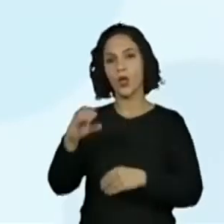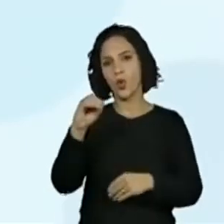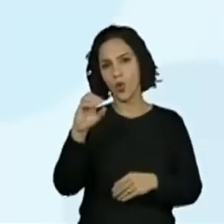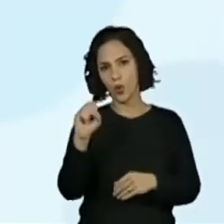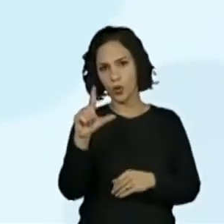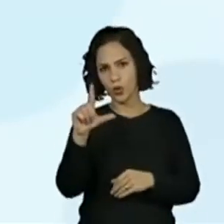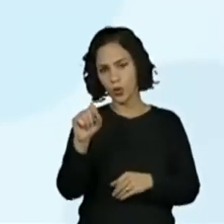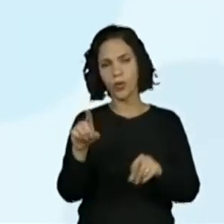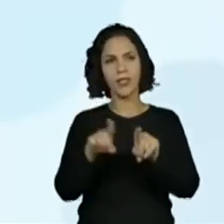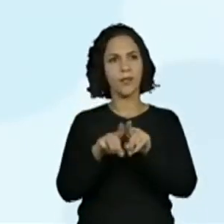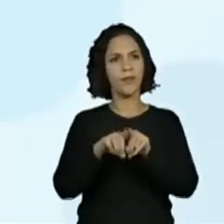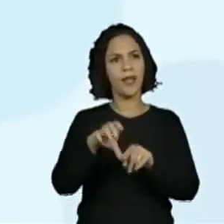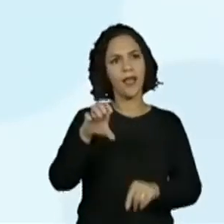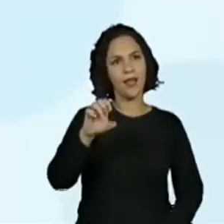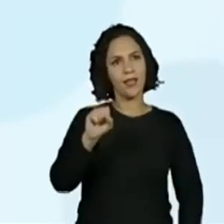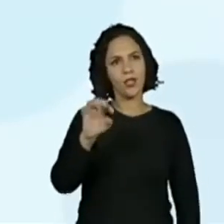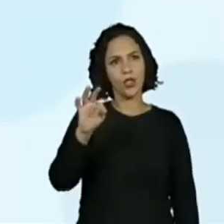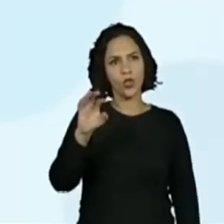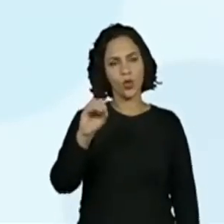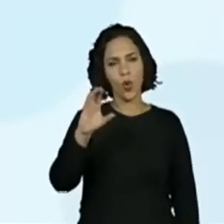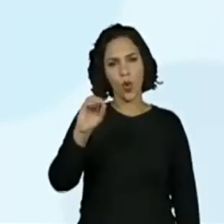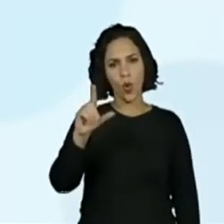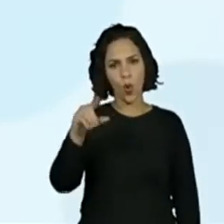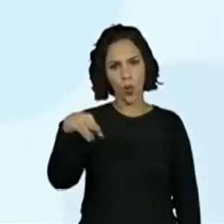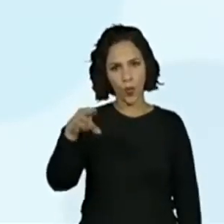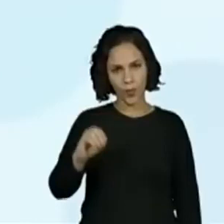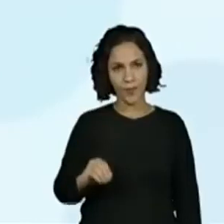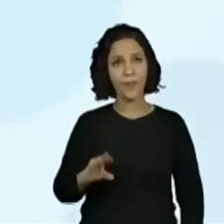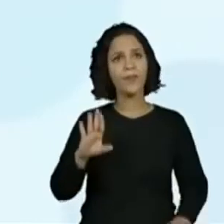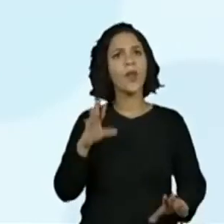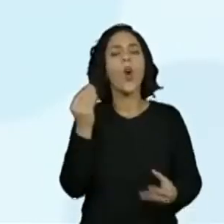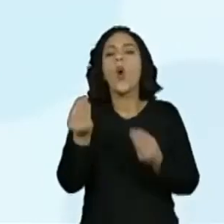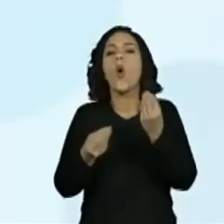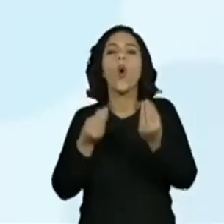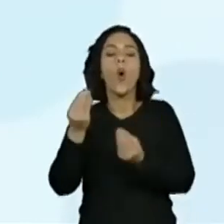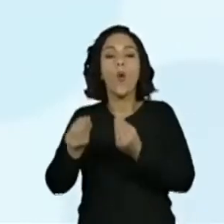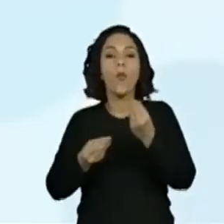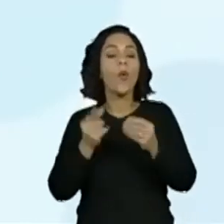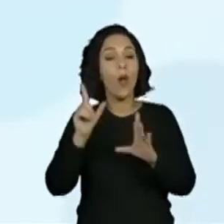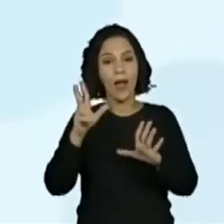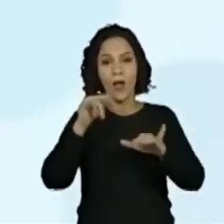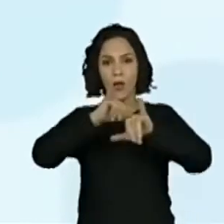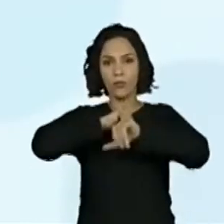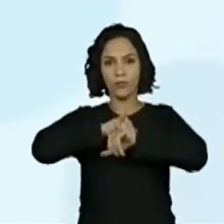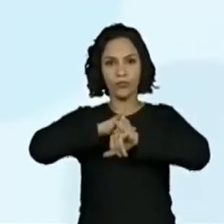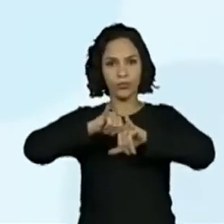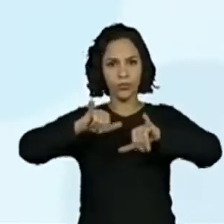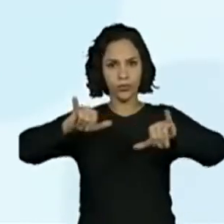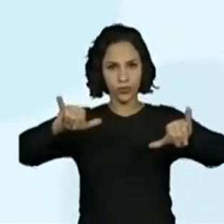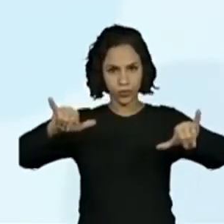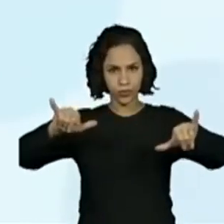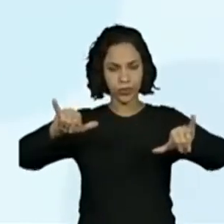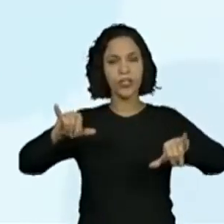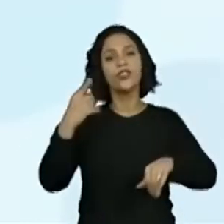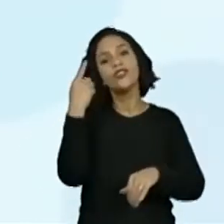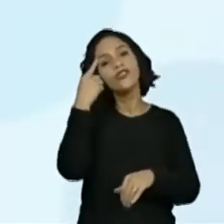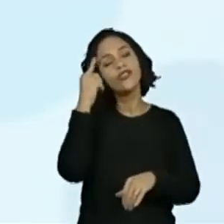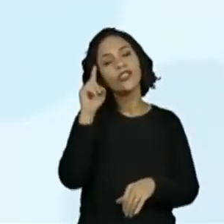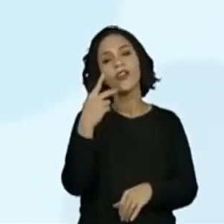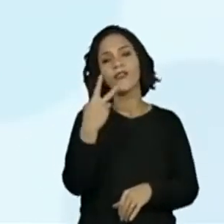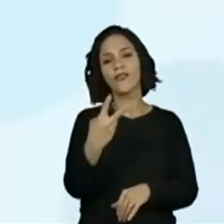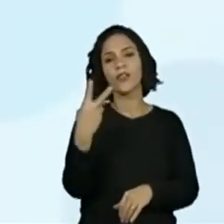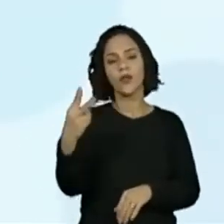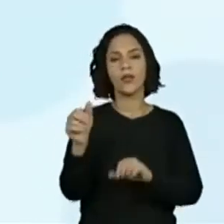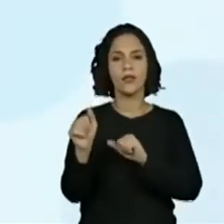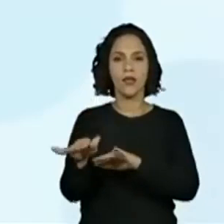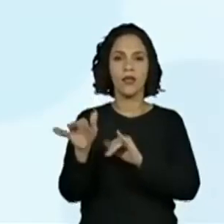locais. E como aconteceu, hein, professora? Né? Foi feito um comunicado em 22 de setembro. Isso,